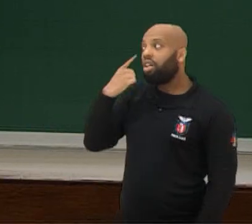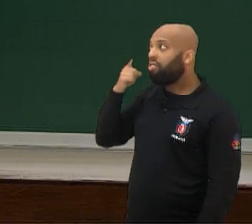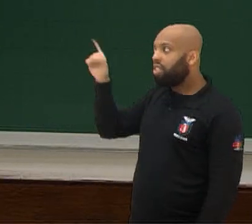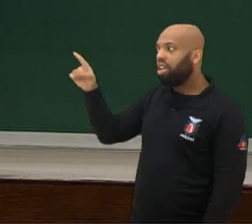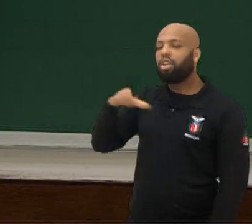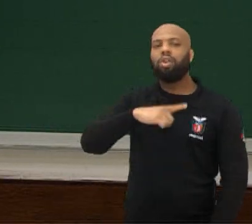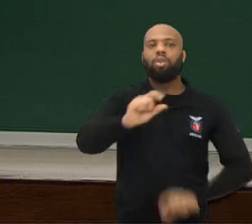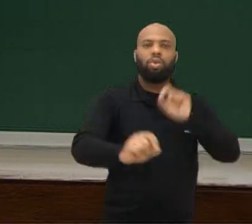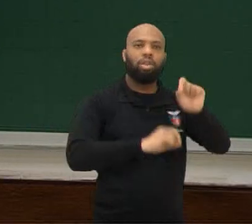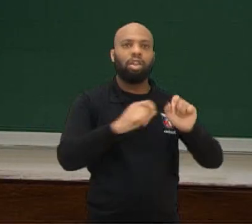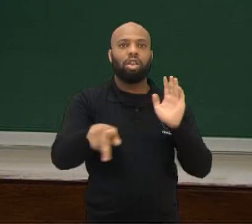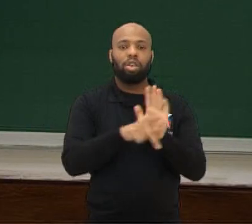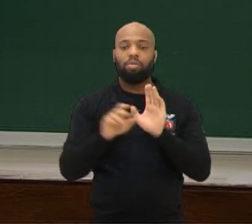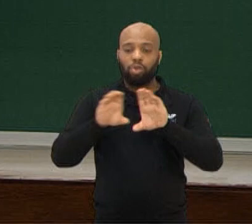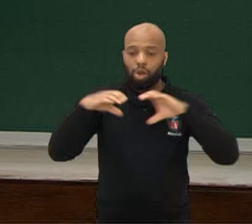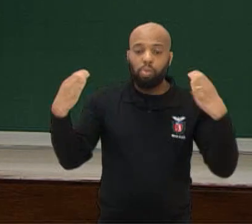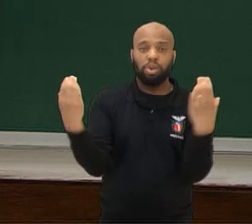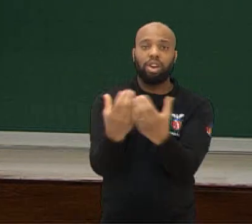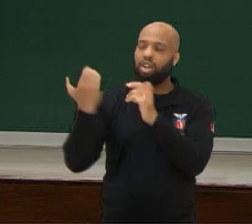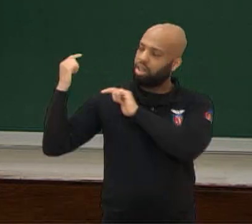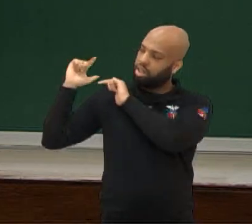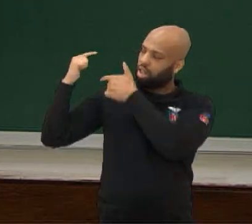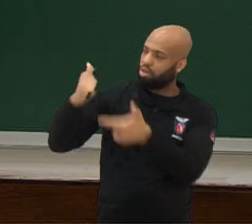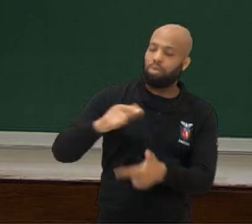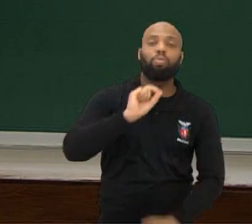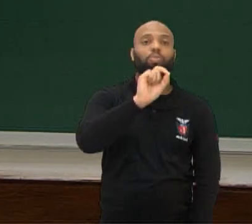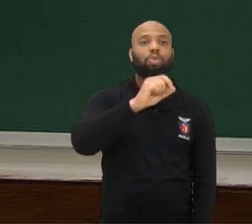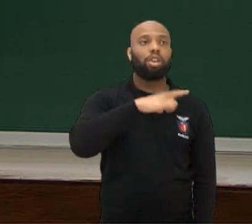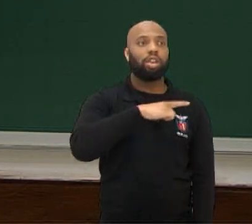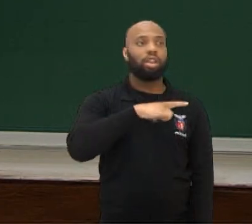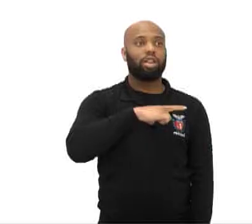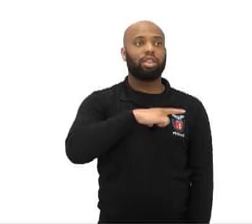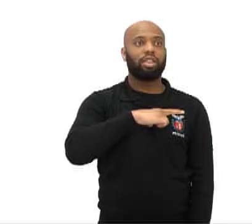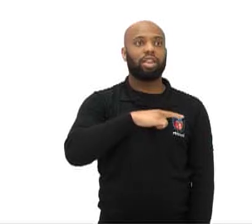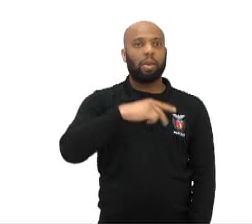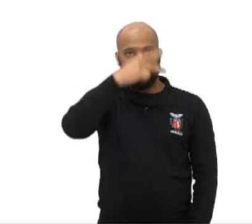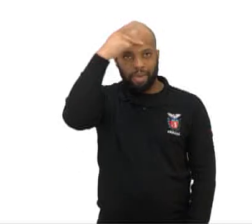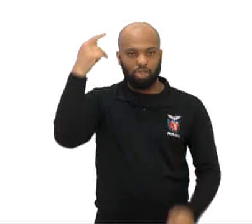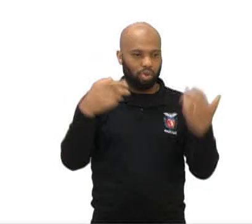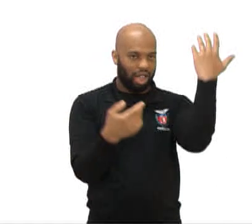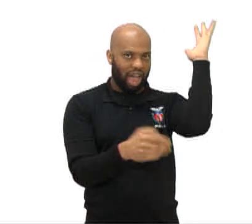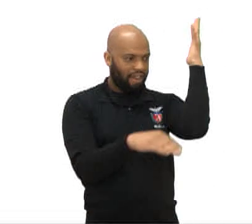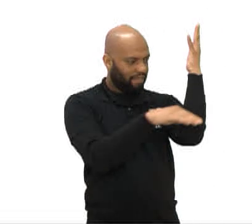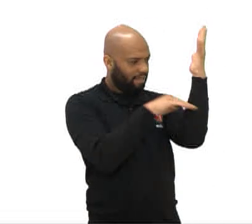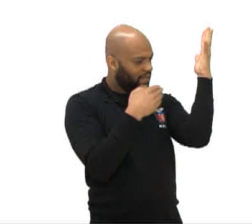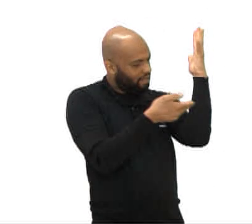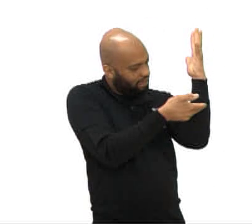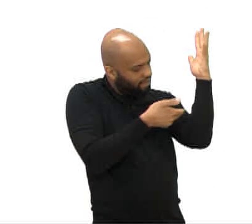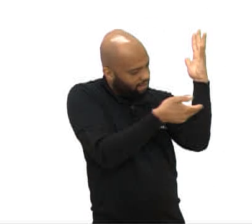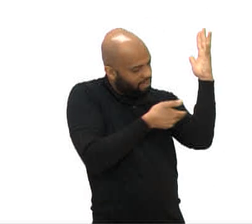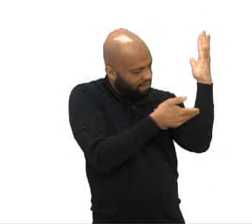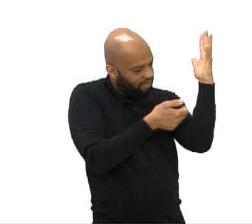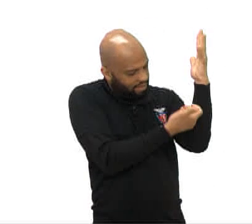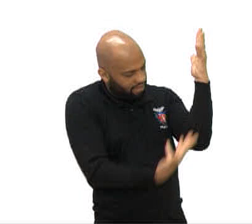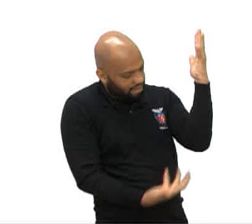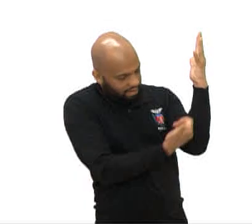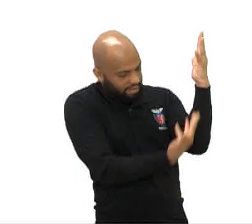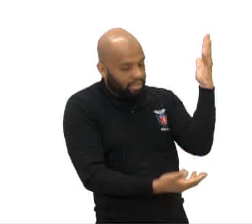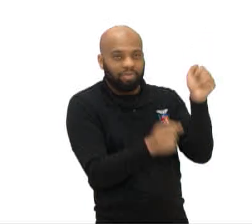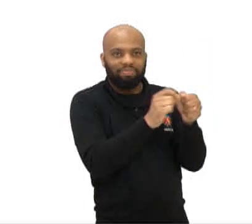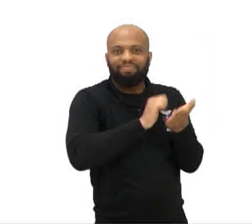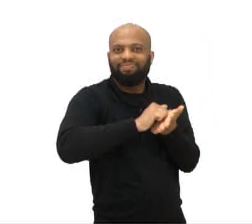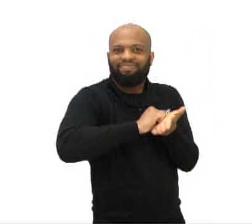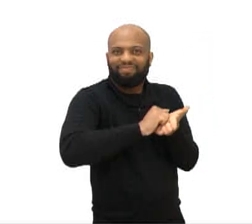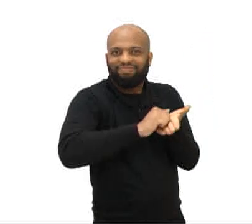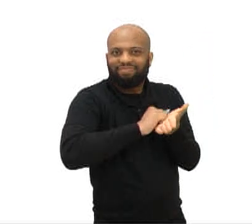ali, das comunidades tradicionais, relembrando, os seringueiros, né? Que são as famílias que moram na floresta ali, que